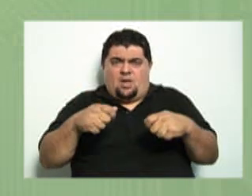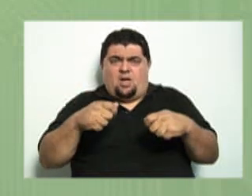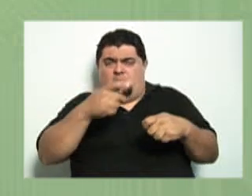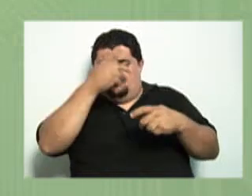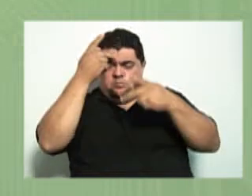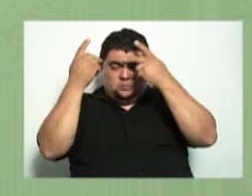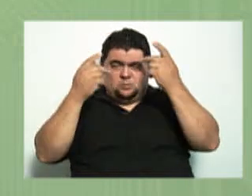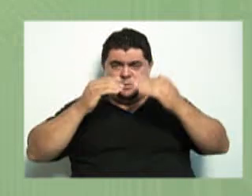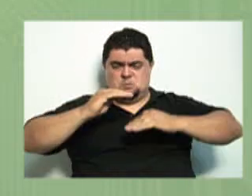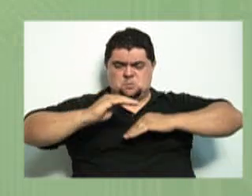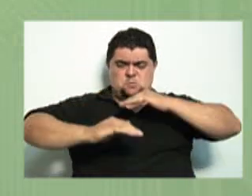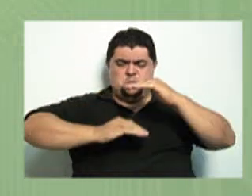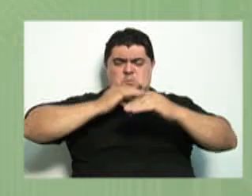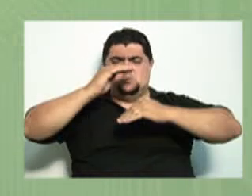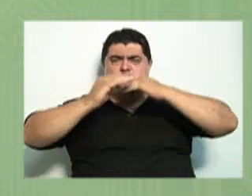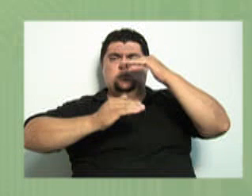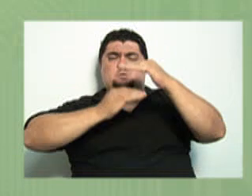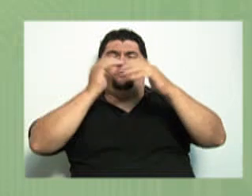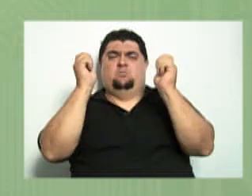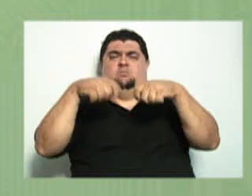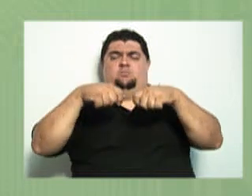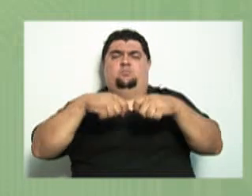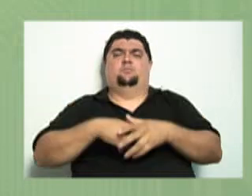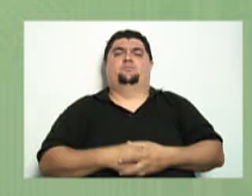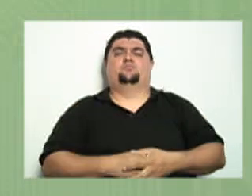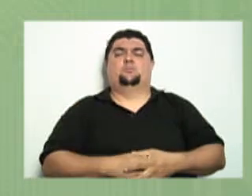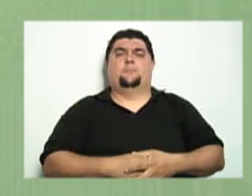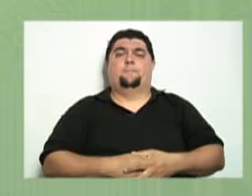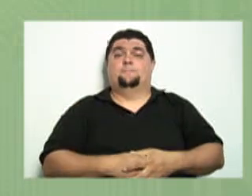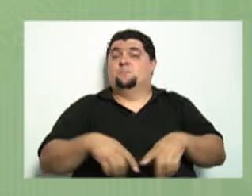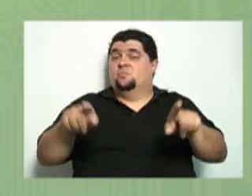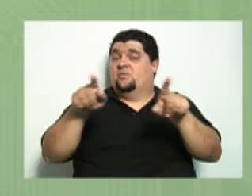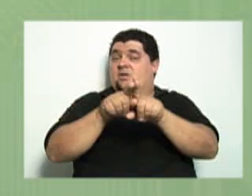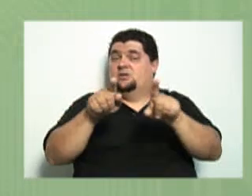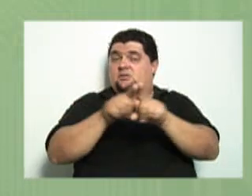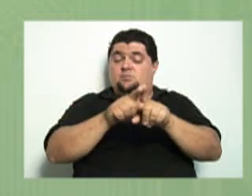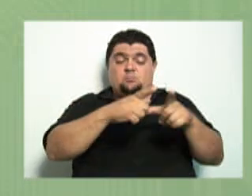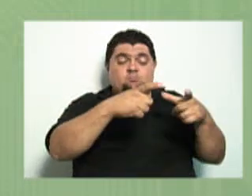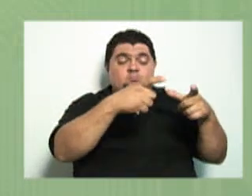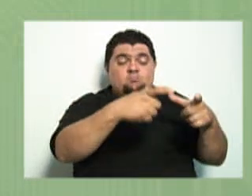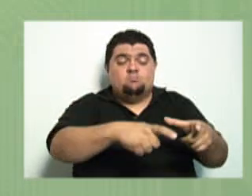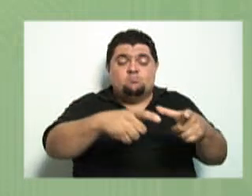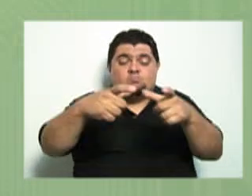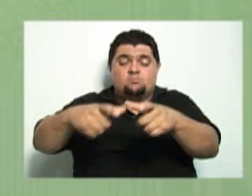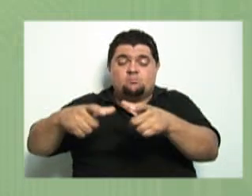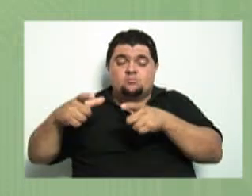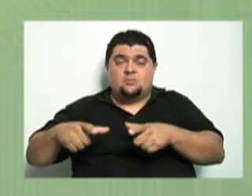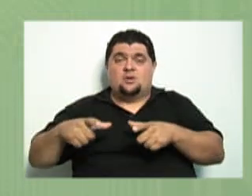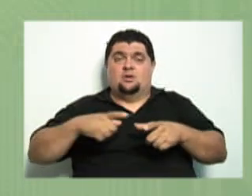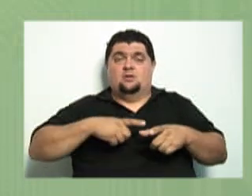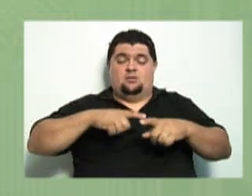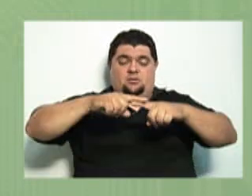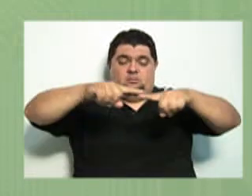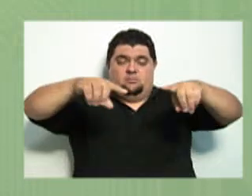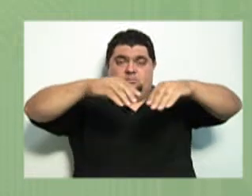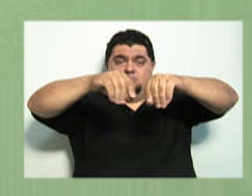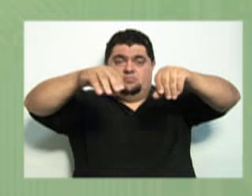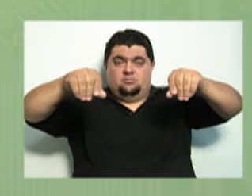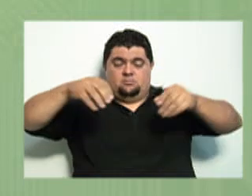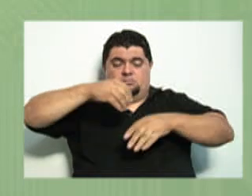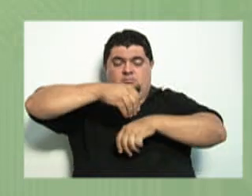nossa sociedade, de se desenvolver. Ele está ligado à questão territorial, está ligado à distribuição de